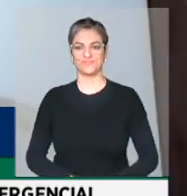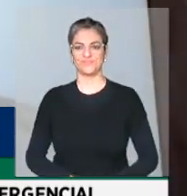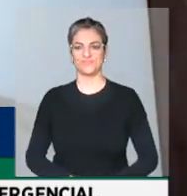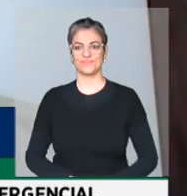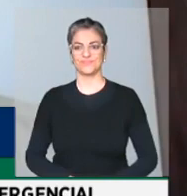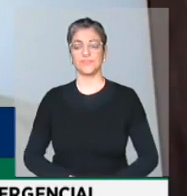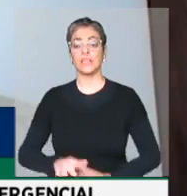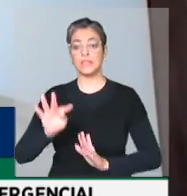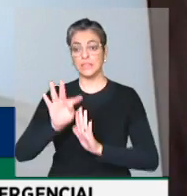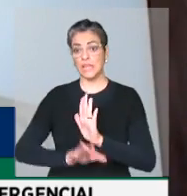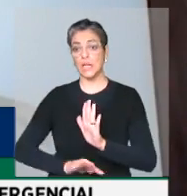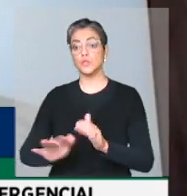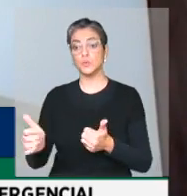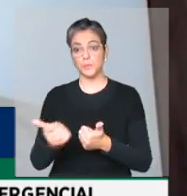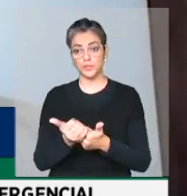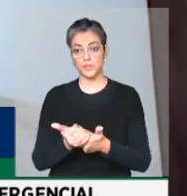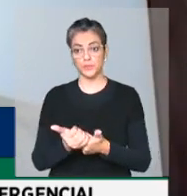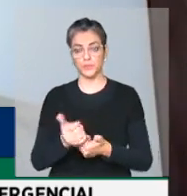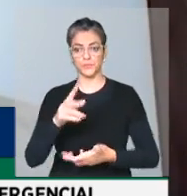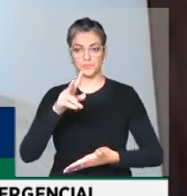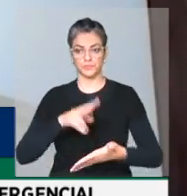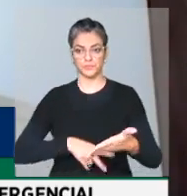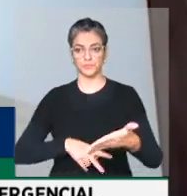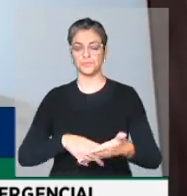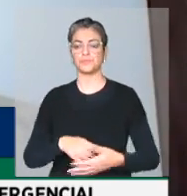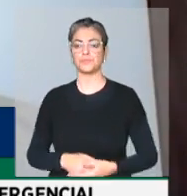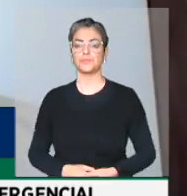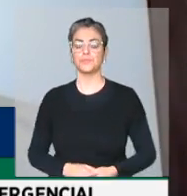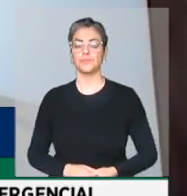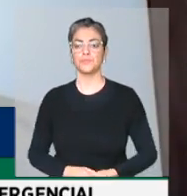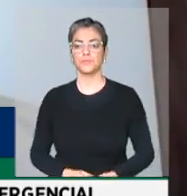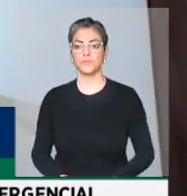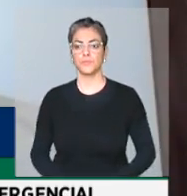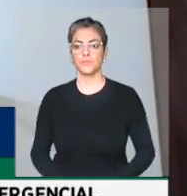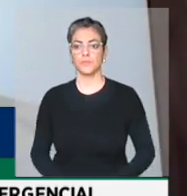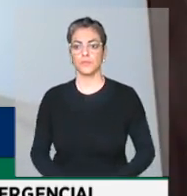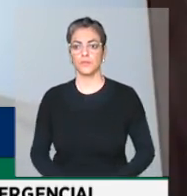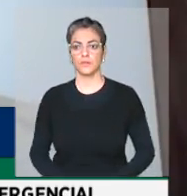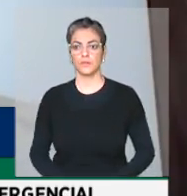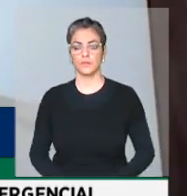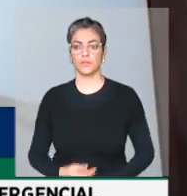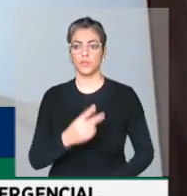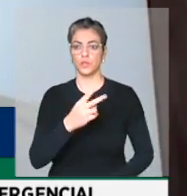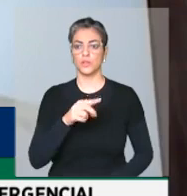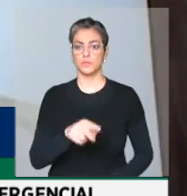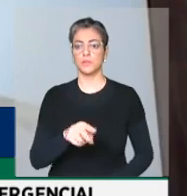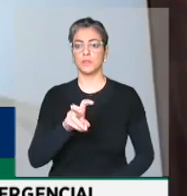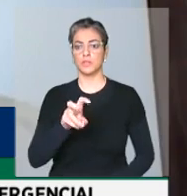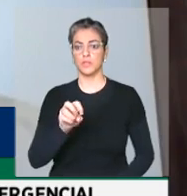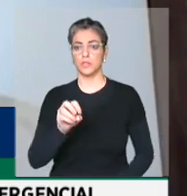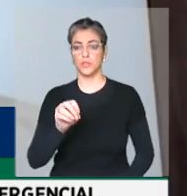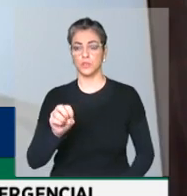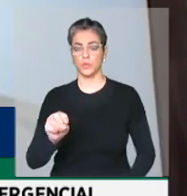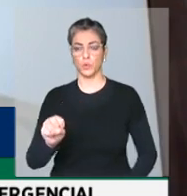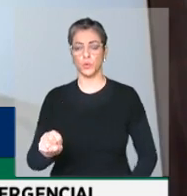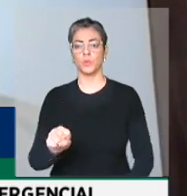Substitutivo. Estabelece substitutivo aos projetos de lei 2508 de 2020 e